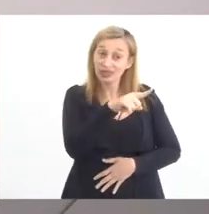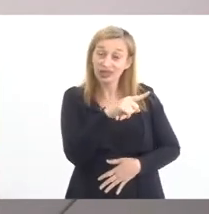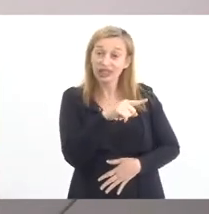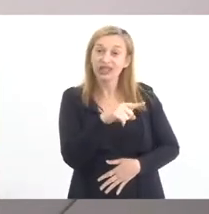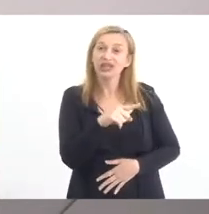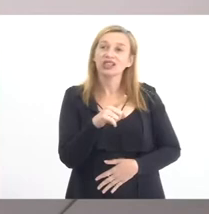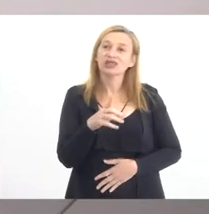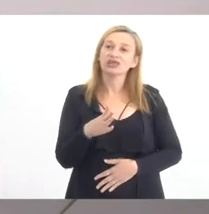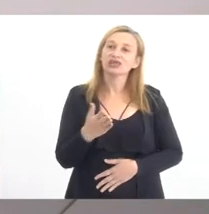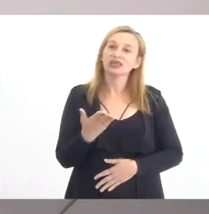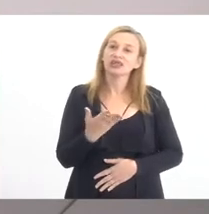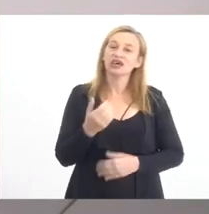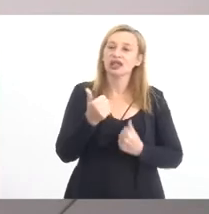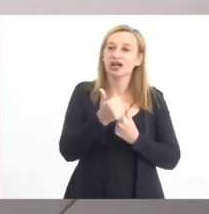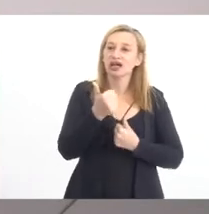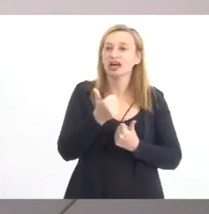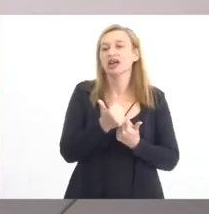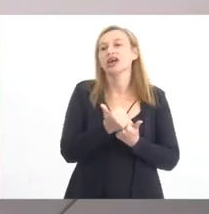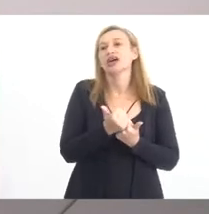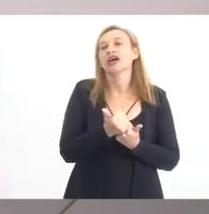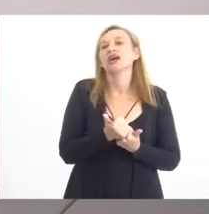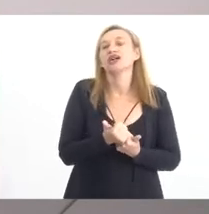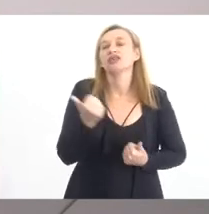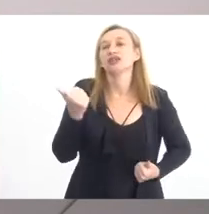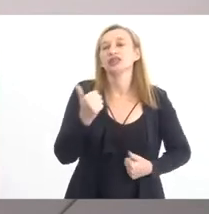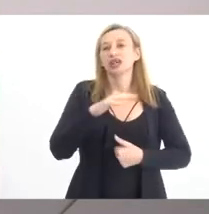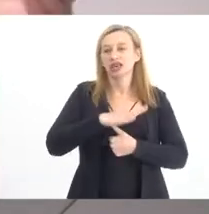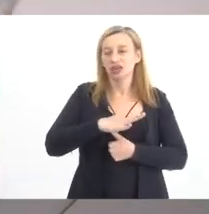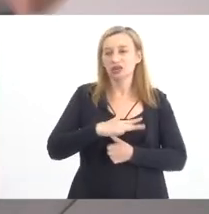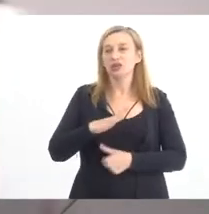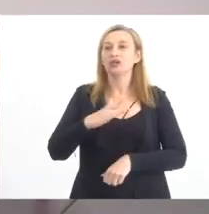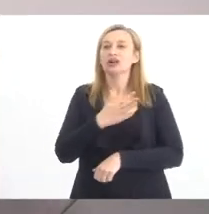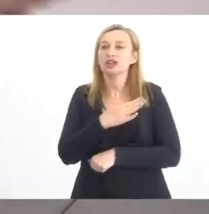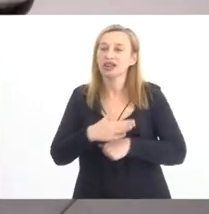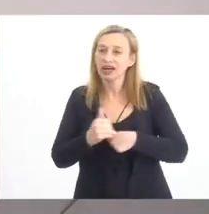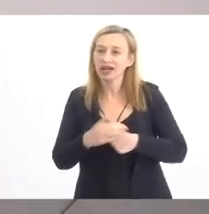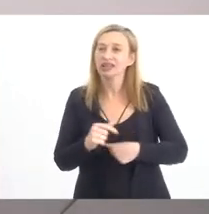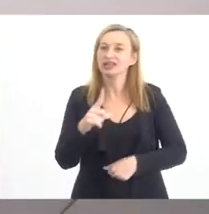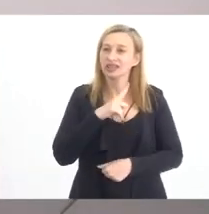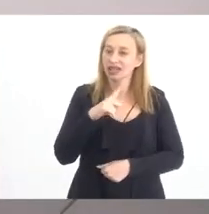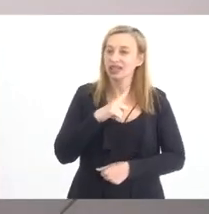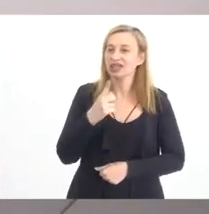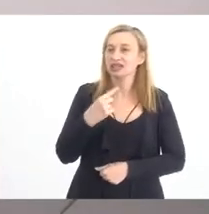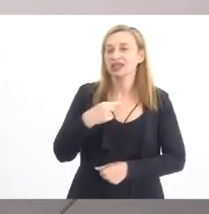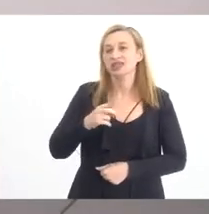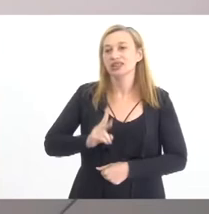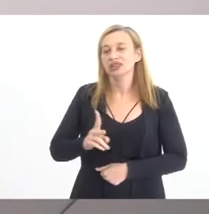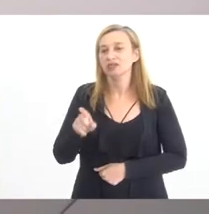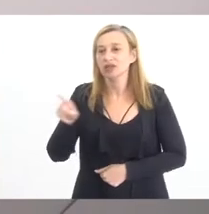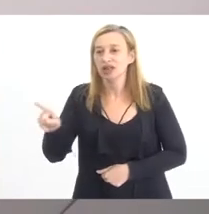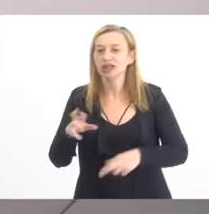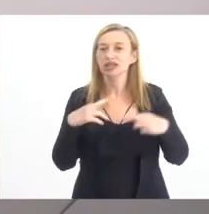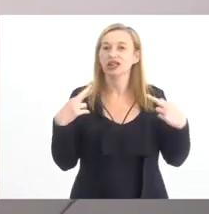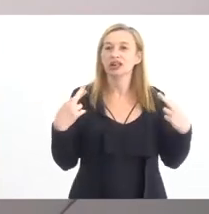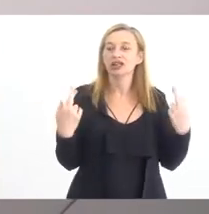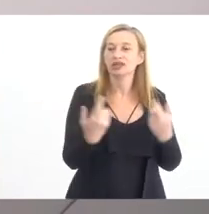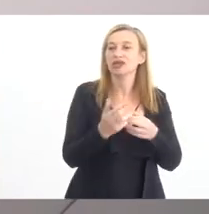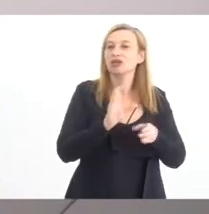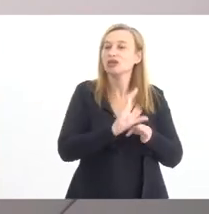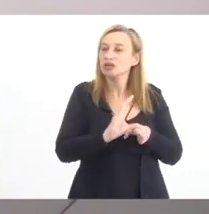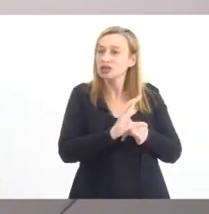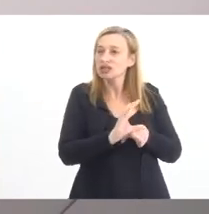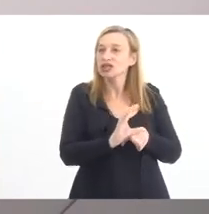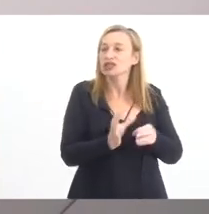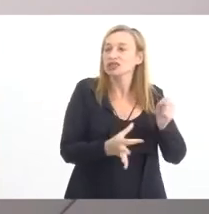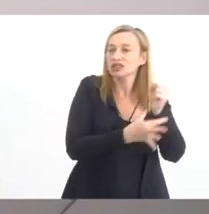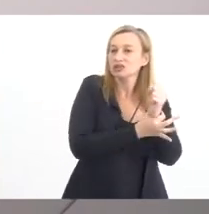pelo nosso querido vice-reitor, a qual eu tenho o maior carinho. Estamos sempre lá e amanhã estaremos juntos na reunião do Conselho de Segurança da